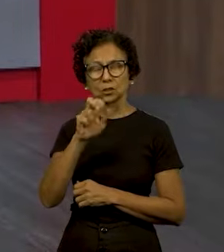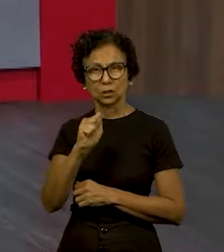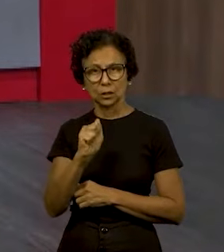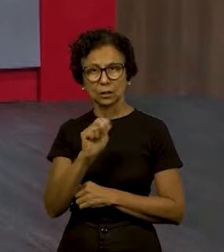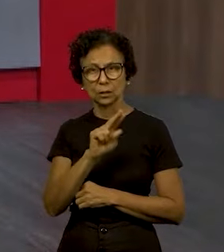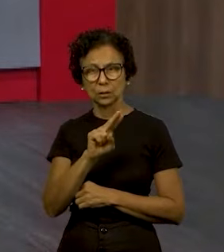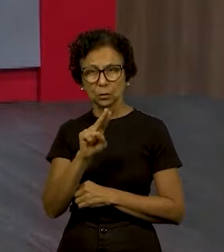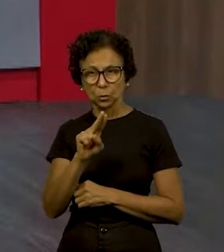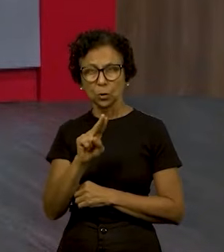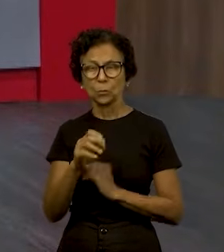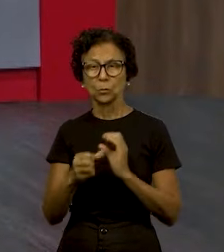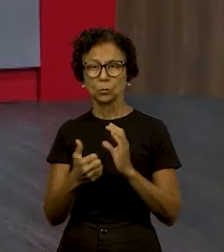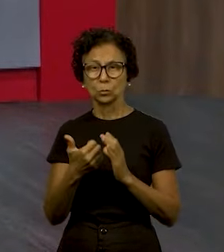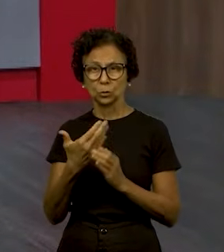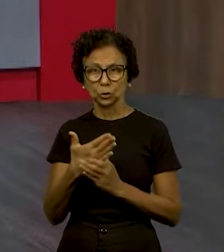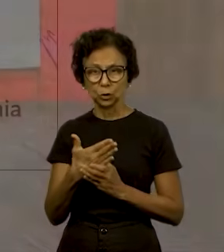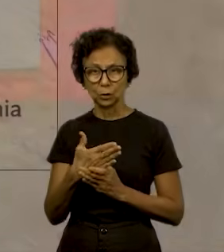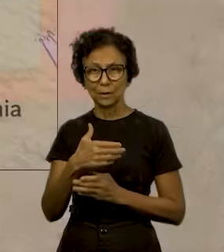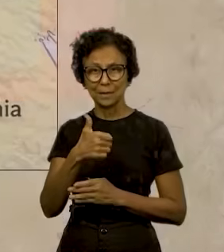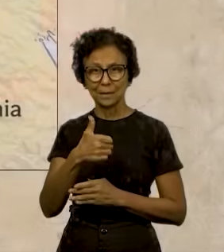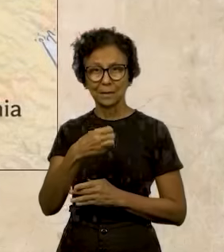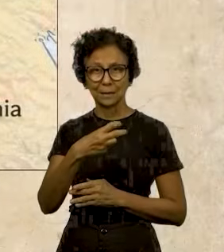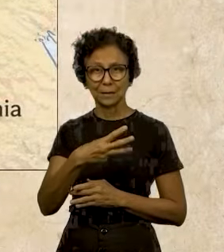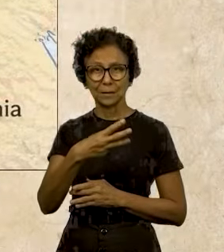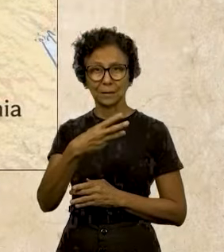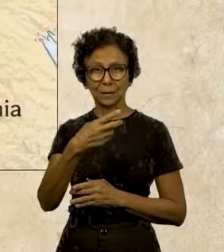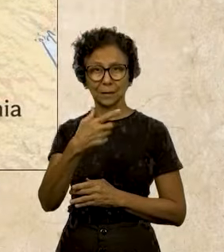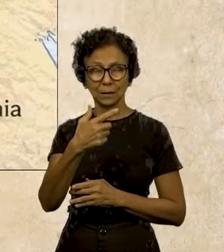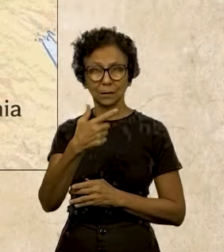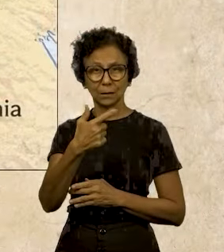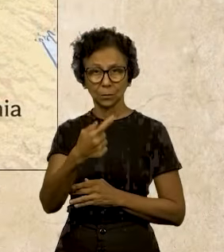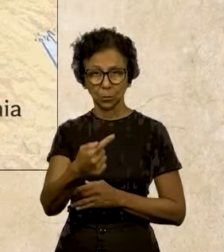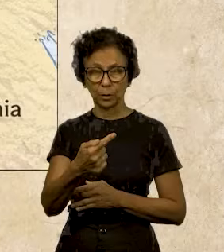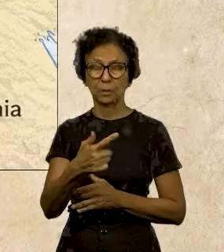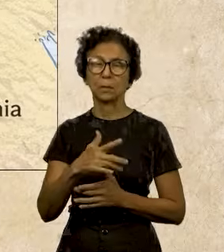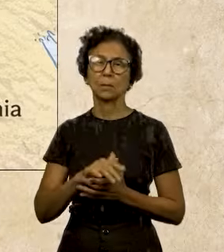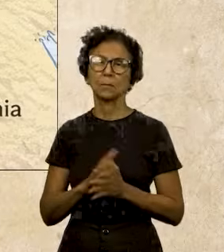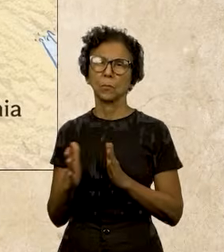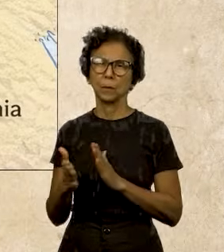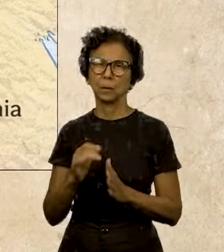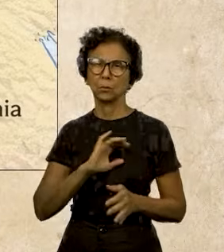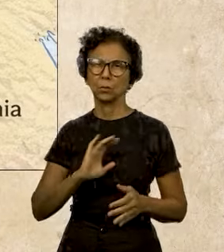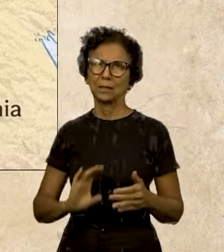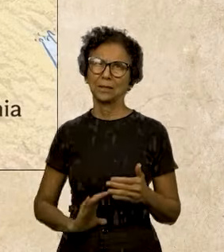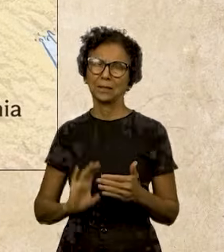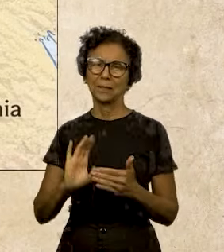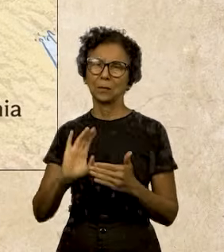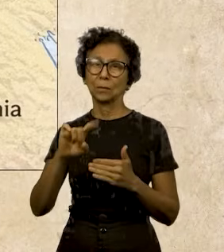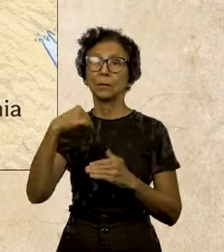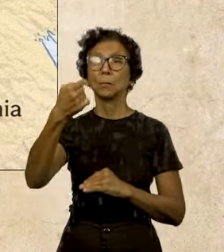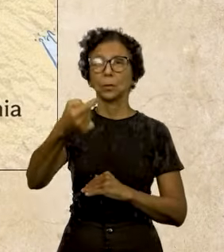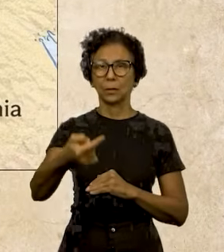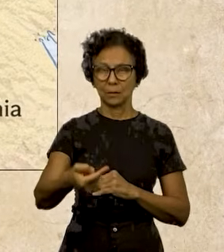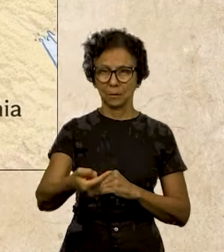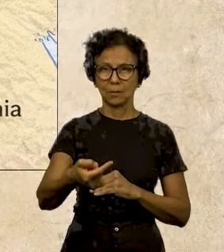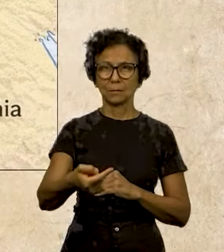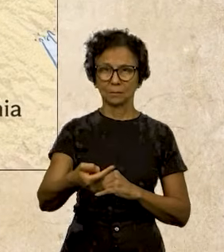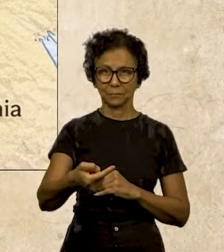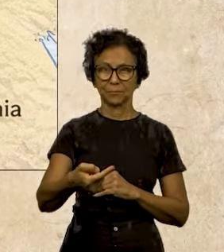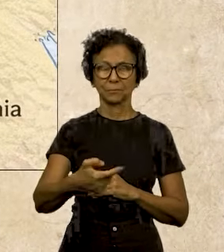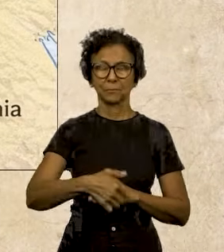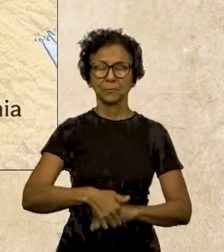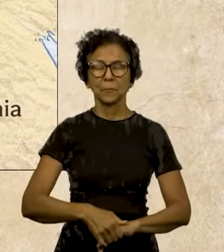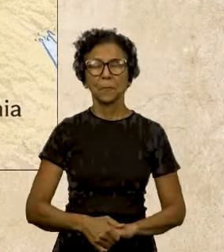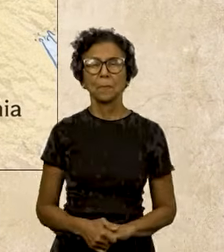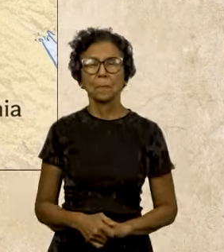de Cristo, mas é a região de Israel. Bom, nós vamos, para